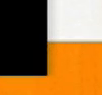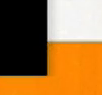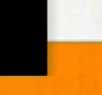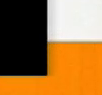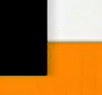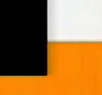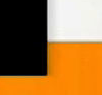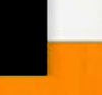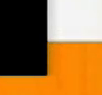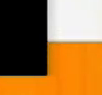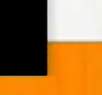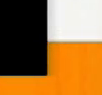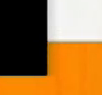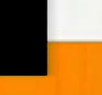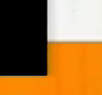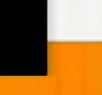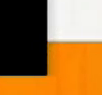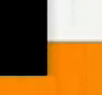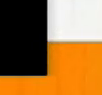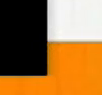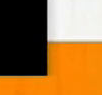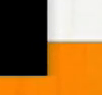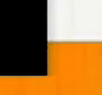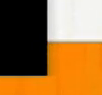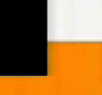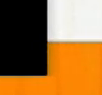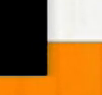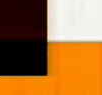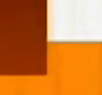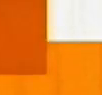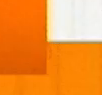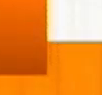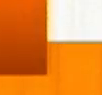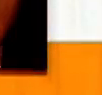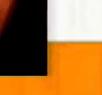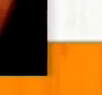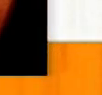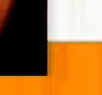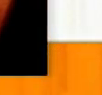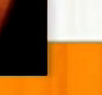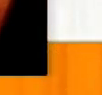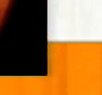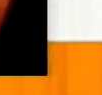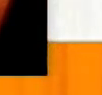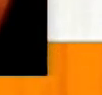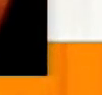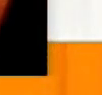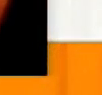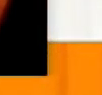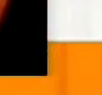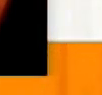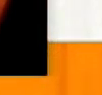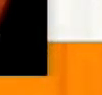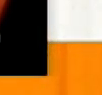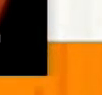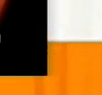Eu sou a Manuela Moura Guedes e este é o Quem Quer Ser Milionário. De segunda à sexta-feira, logo a seguir ao